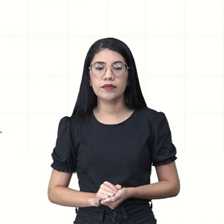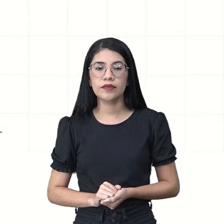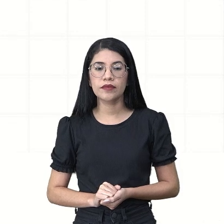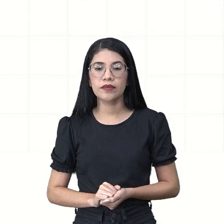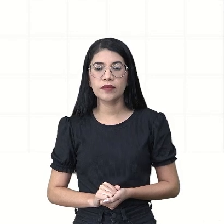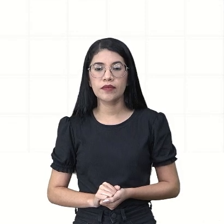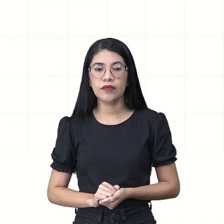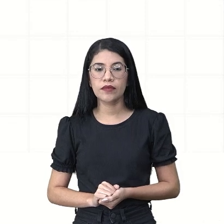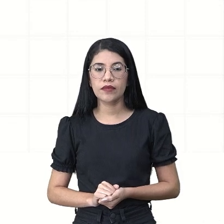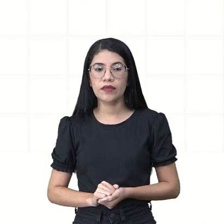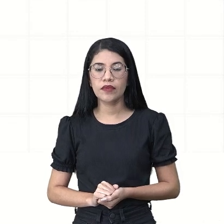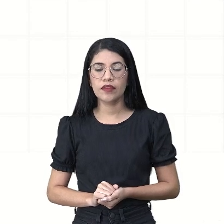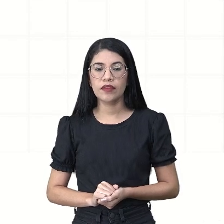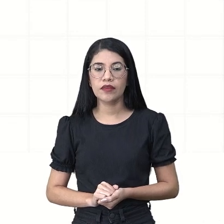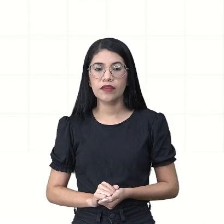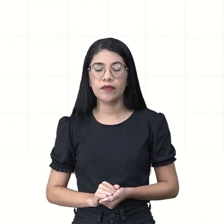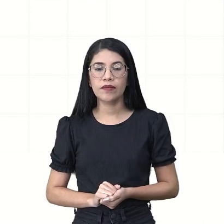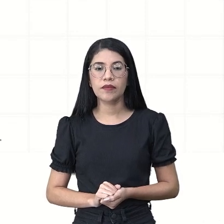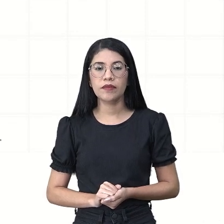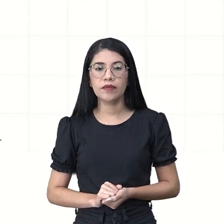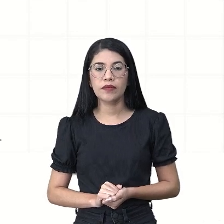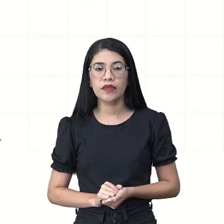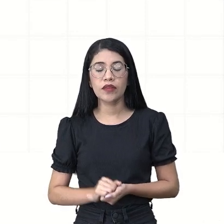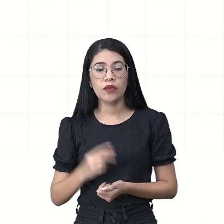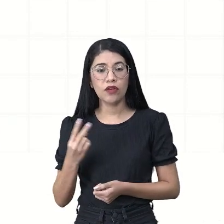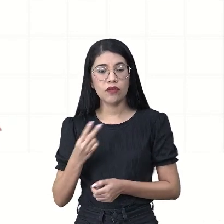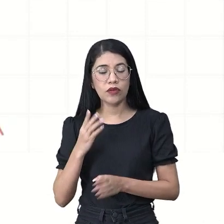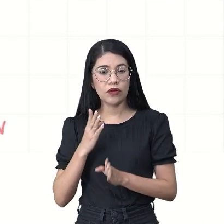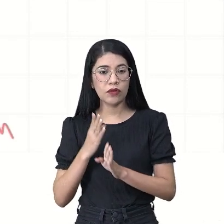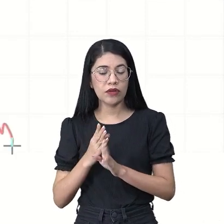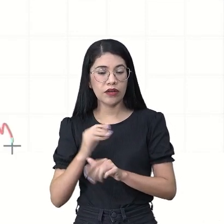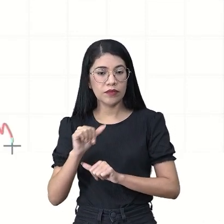micrômetro, né? A gente queria transformar para micrômetro.